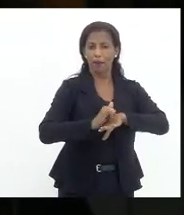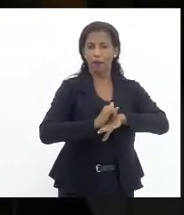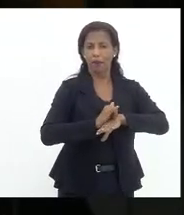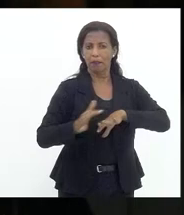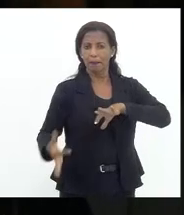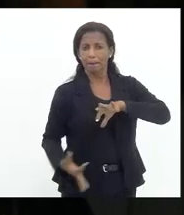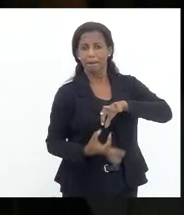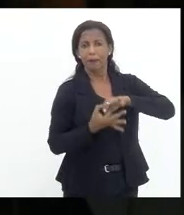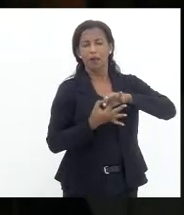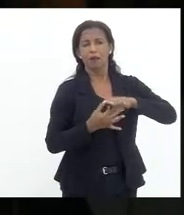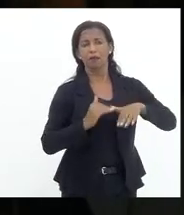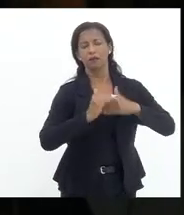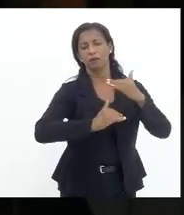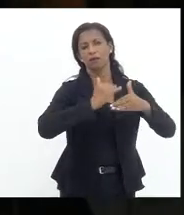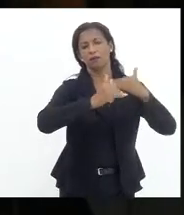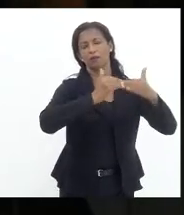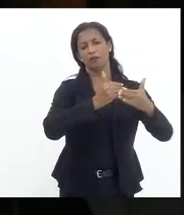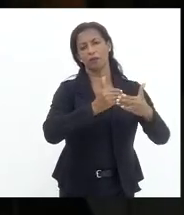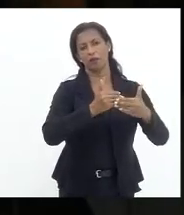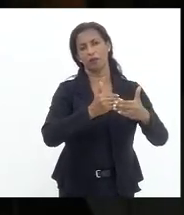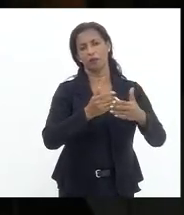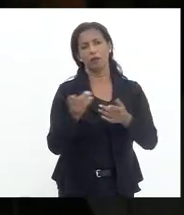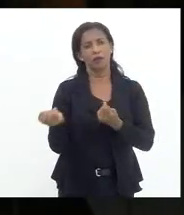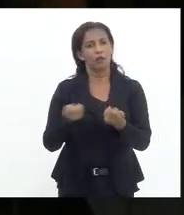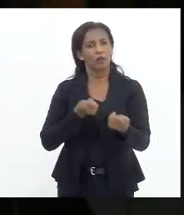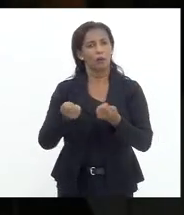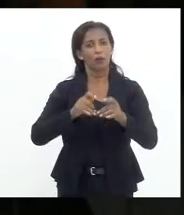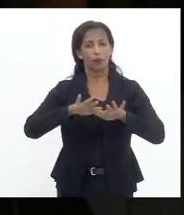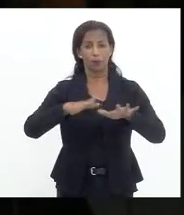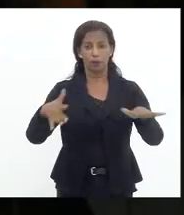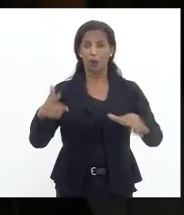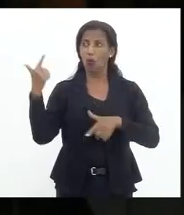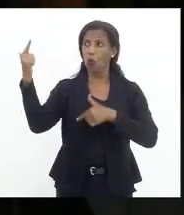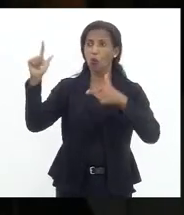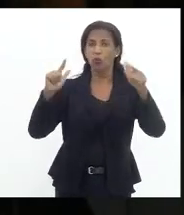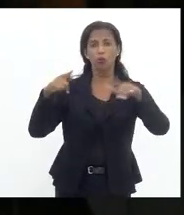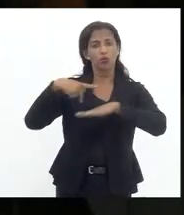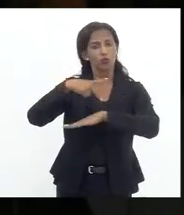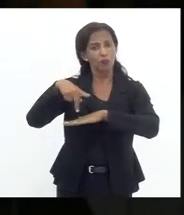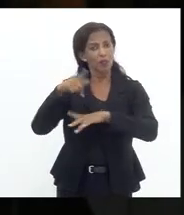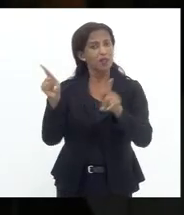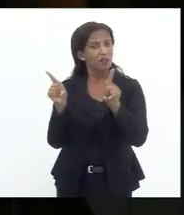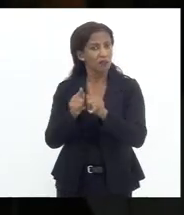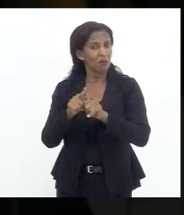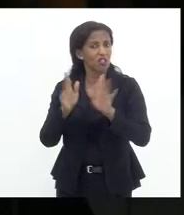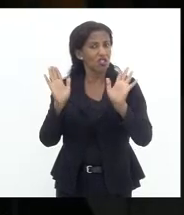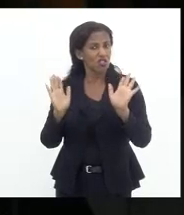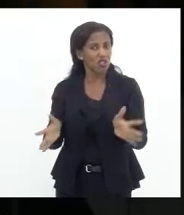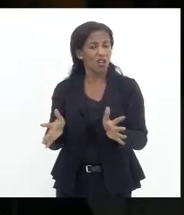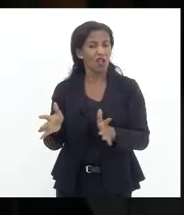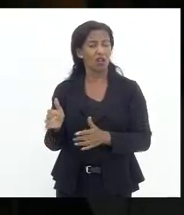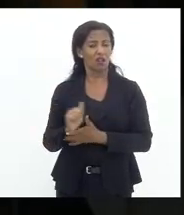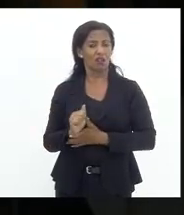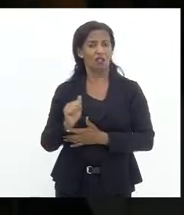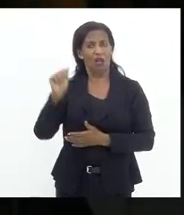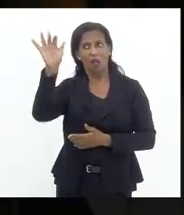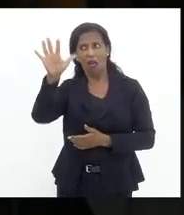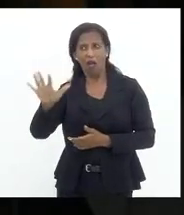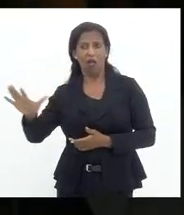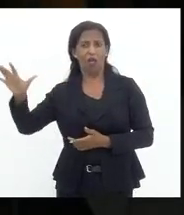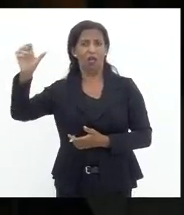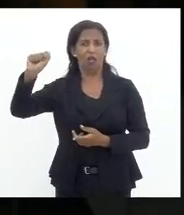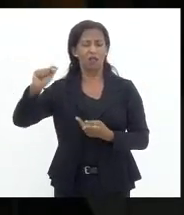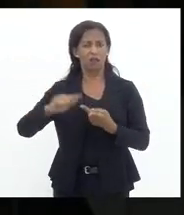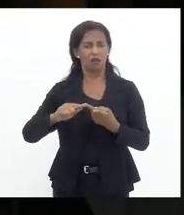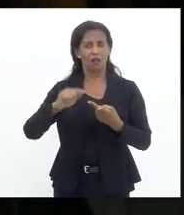nosso projeto de desenvolvimento através da economia do mar. Como outros países fizeram com sucesso na Ásia, no norte da